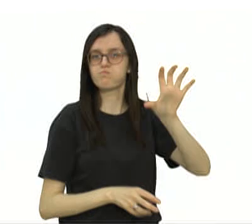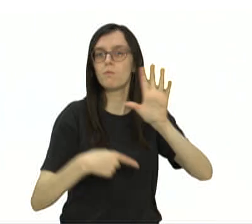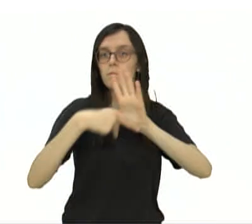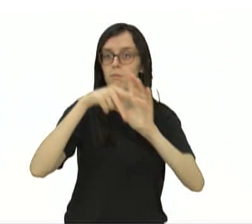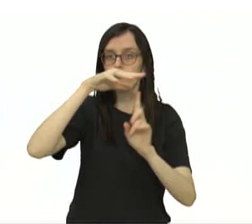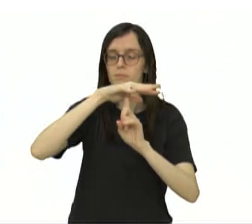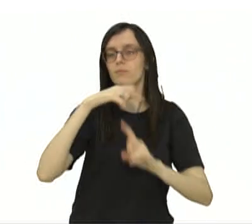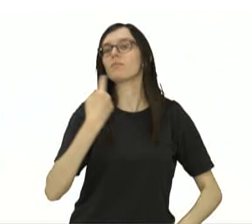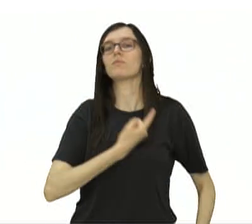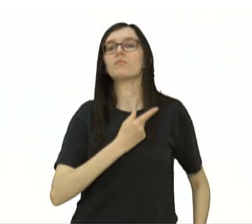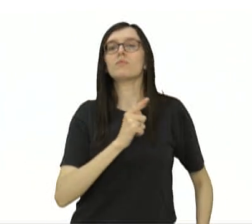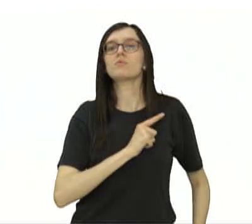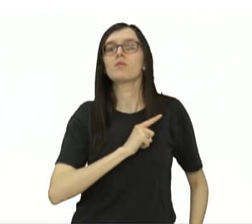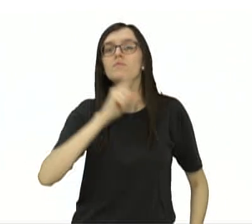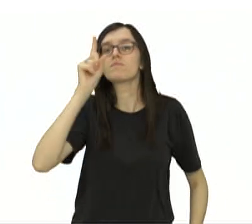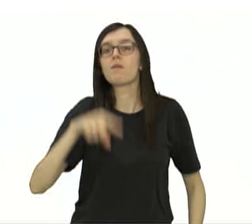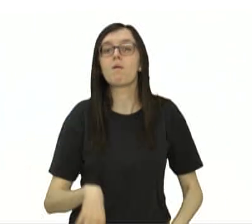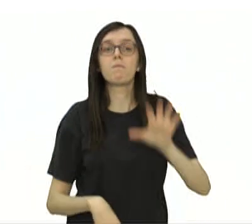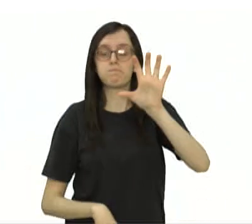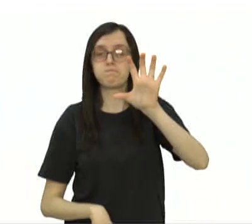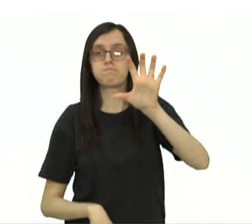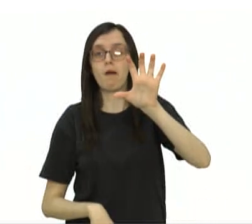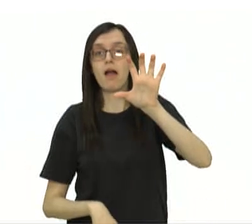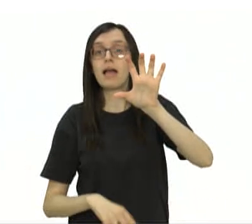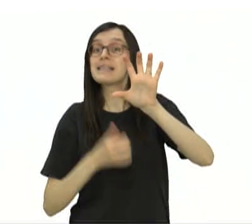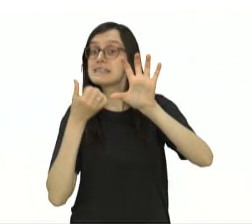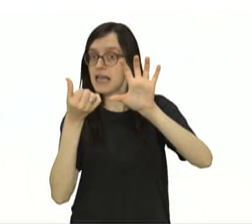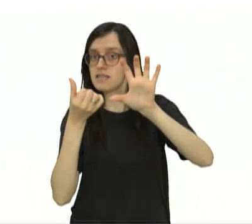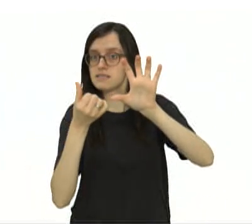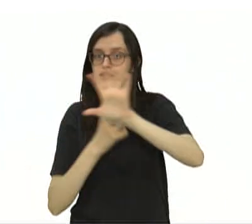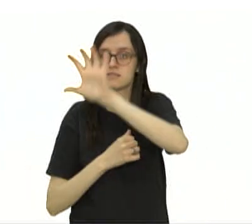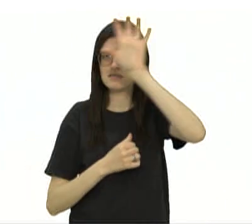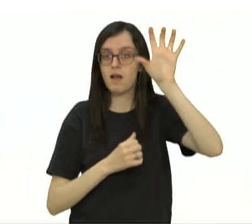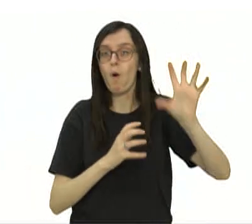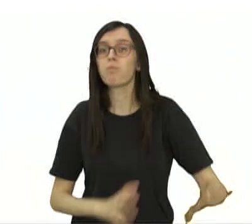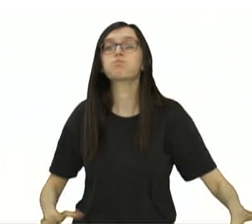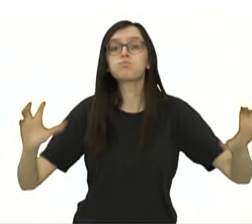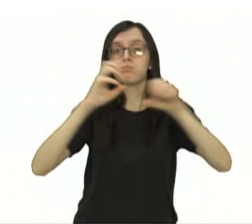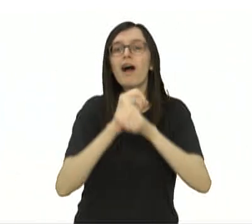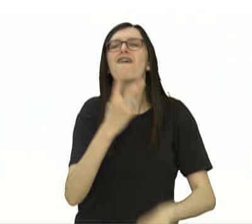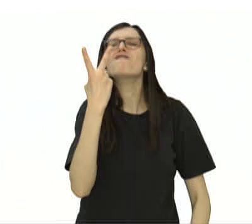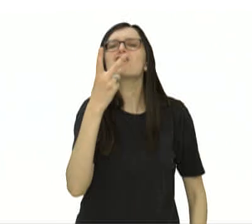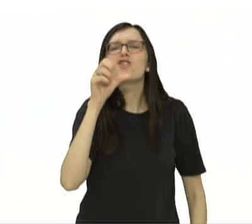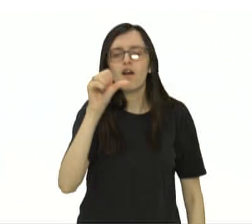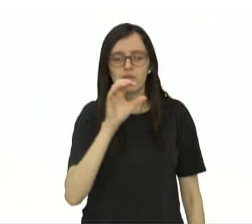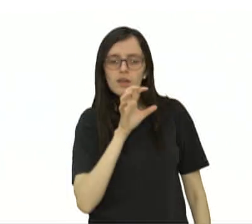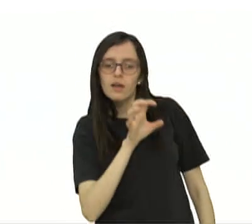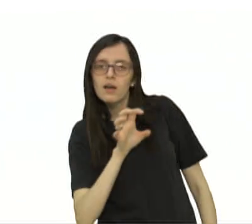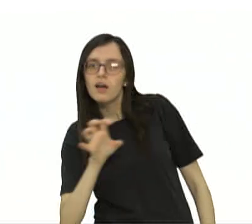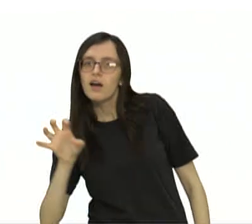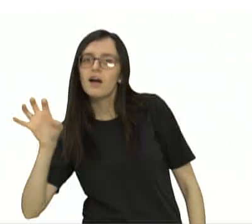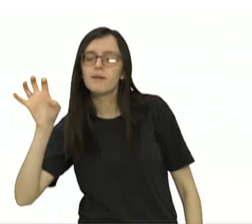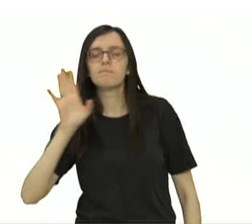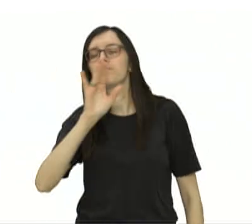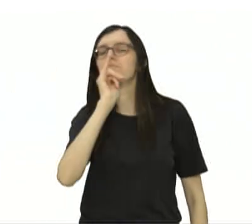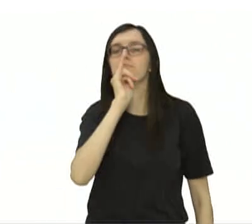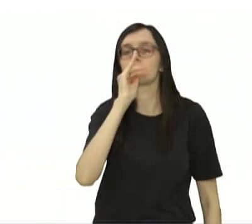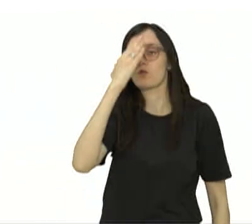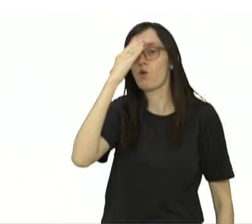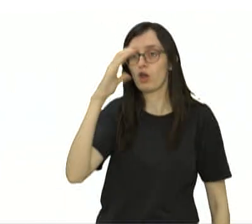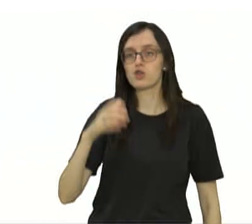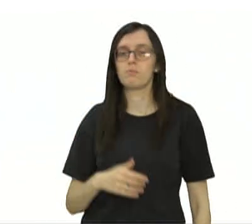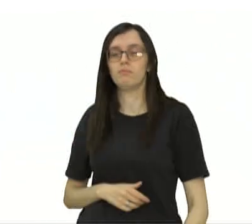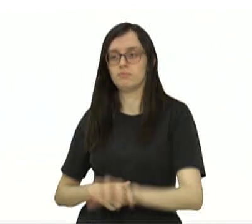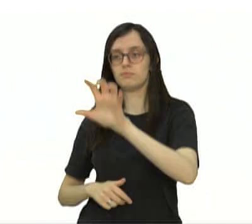nós temos um total de 29 regiões imediatas, certo? Então, por exemplo, Curitiba aqui é